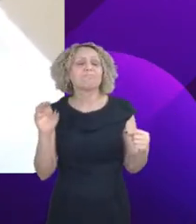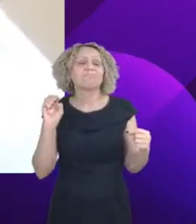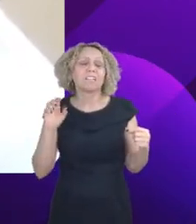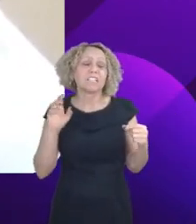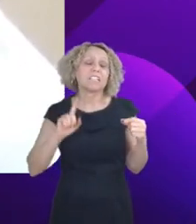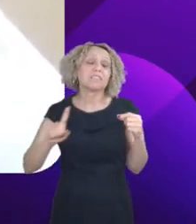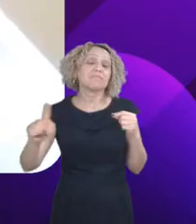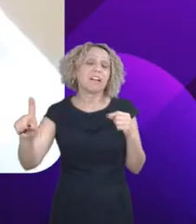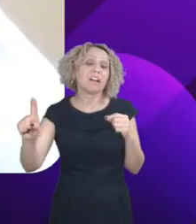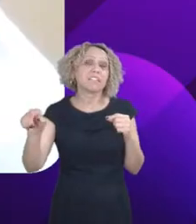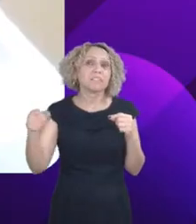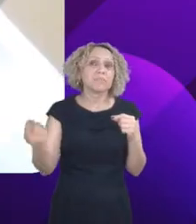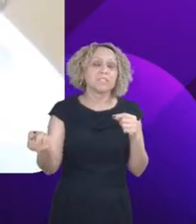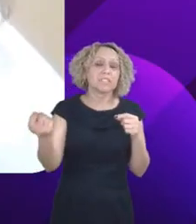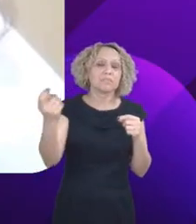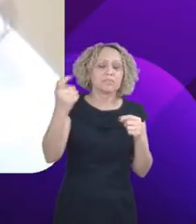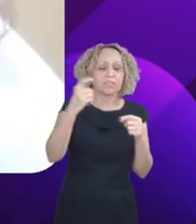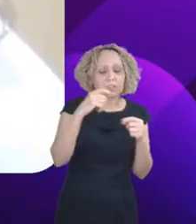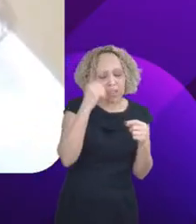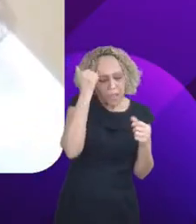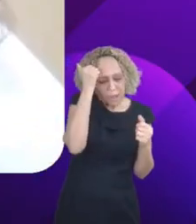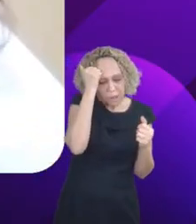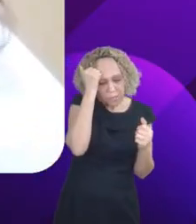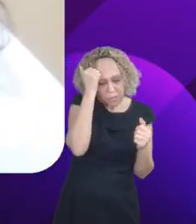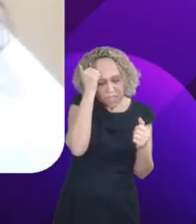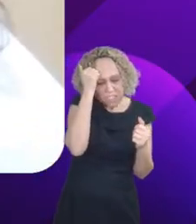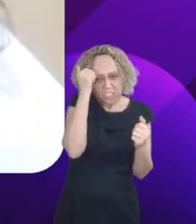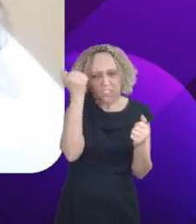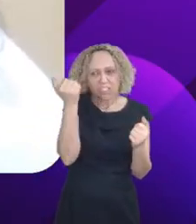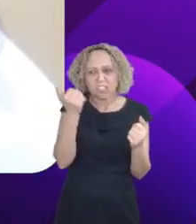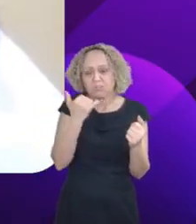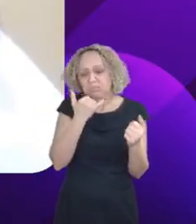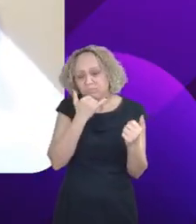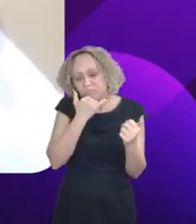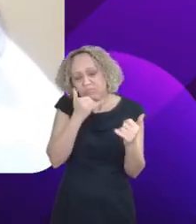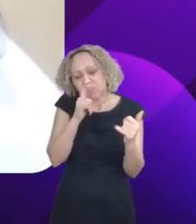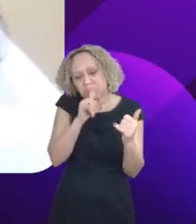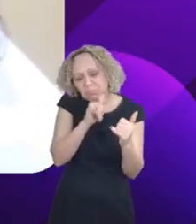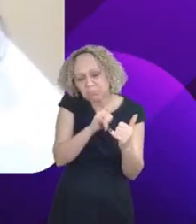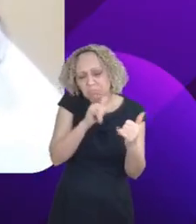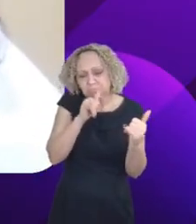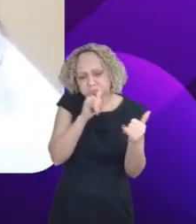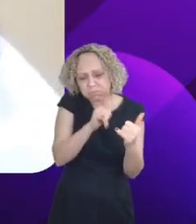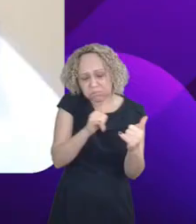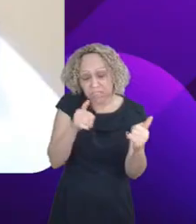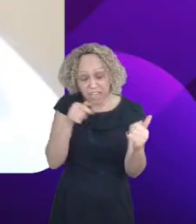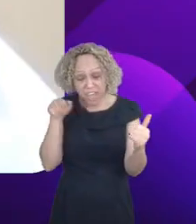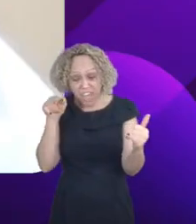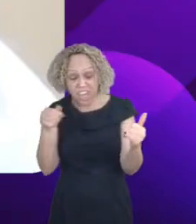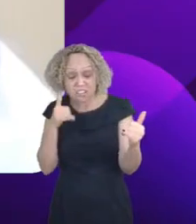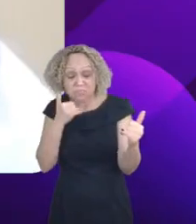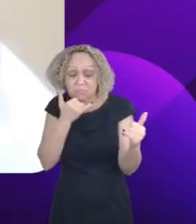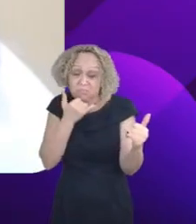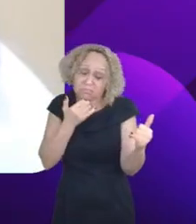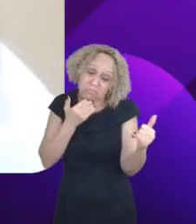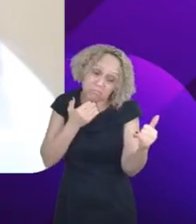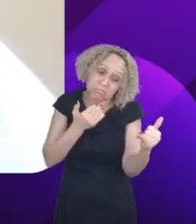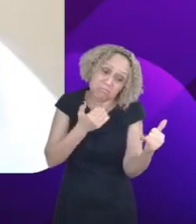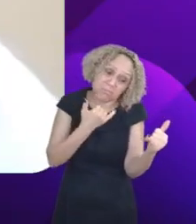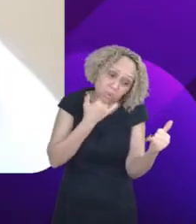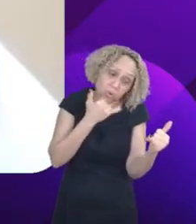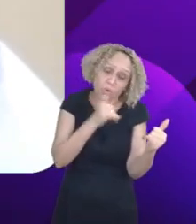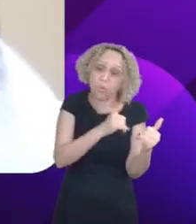pede perdão. E aí o que é que você faz se durante toda a sua vida você escutou que tinha que viver feliz para sempre com seu príncipe